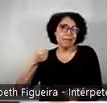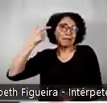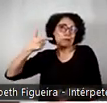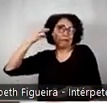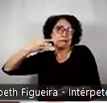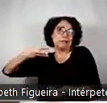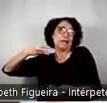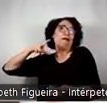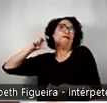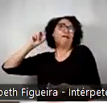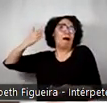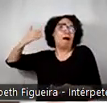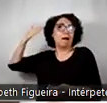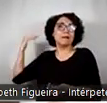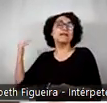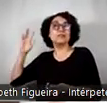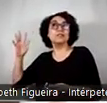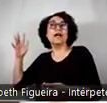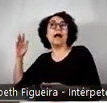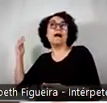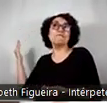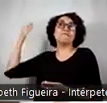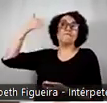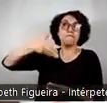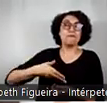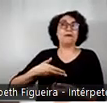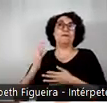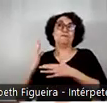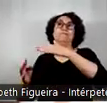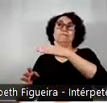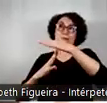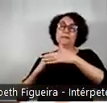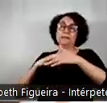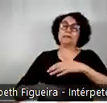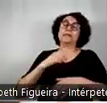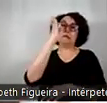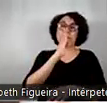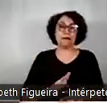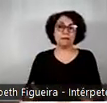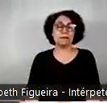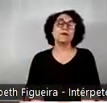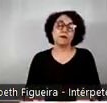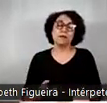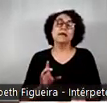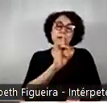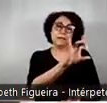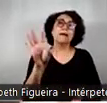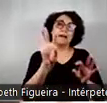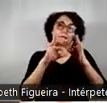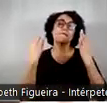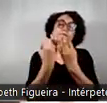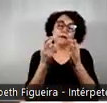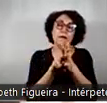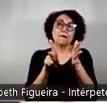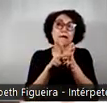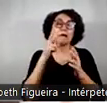né, de migração aí na nossa família, que nos atravessa, sim, nos atravessa como uma